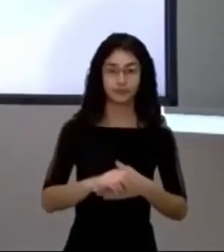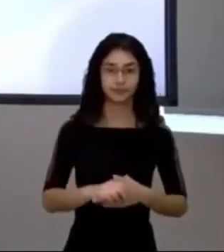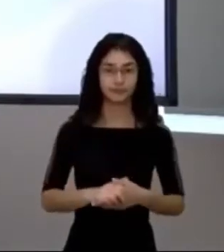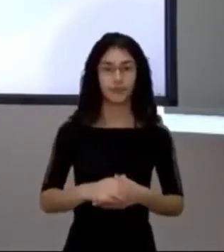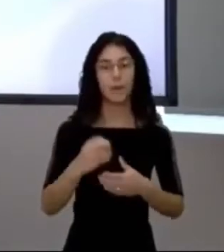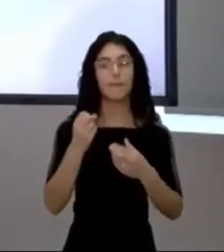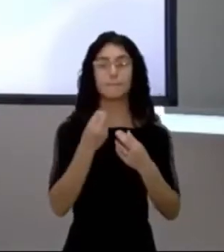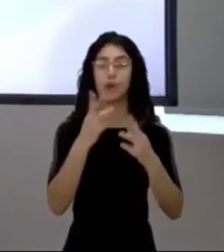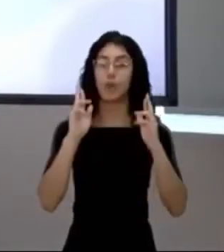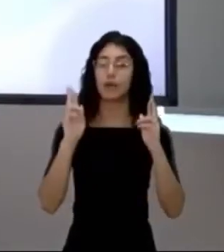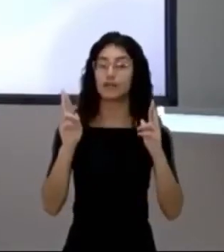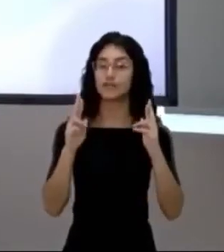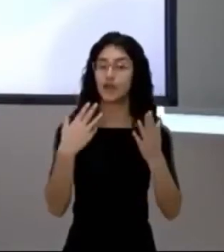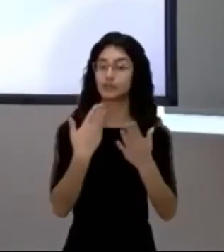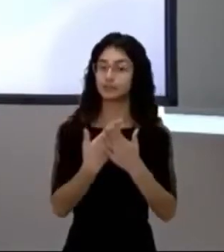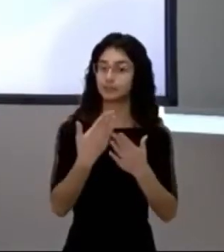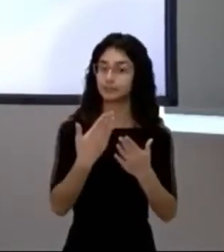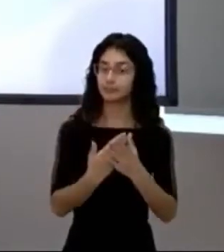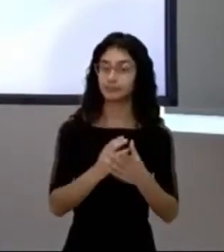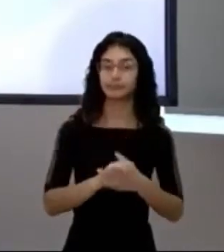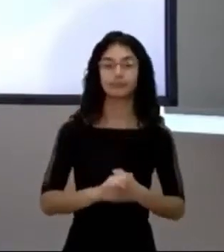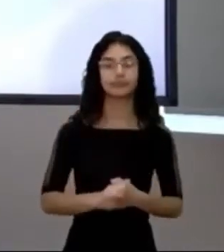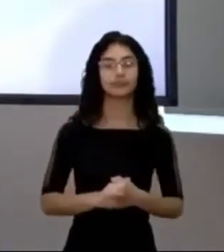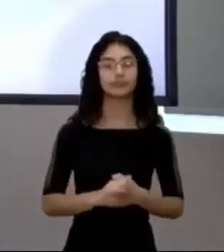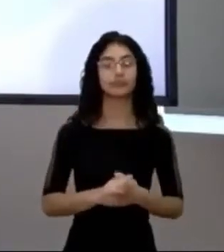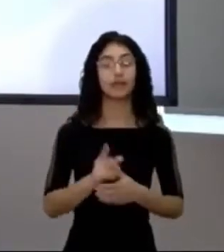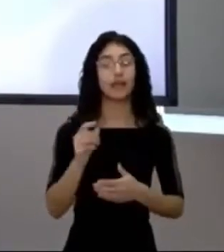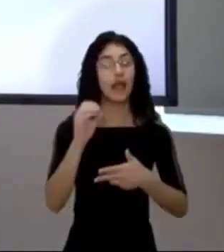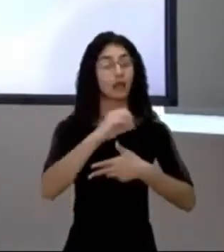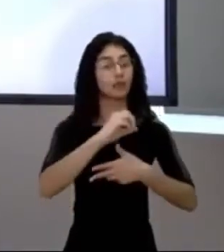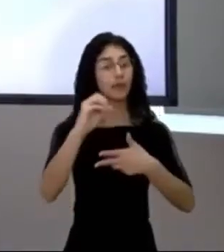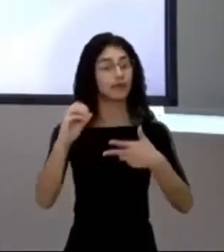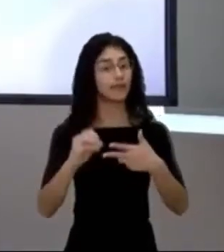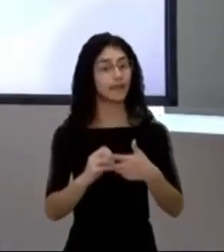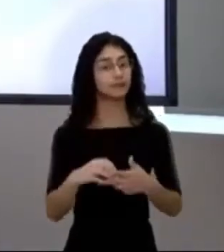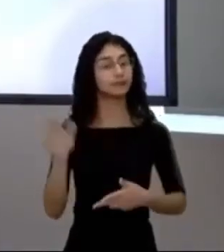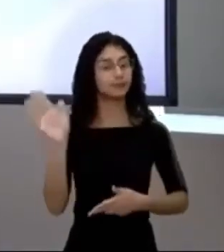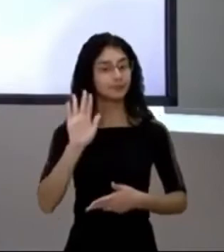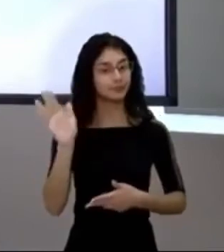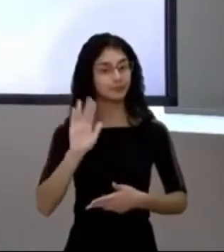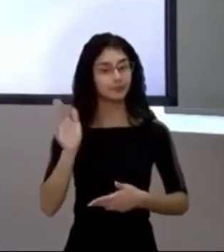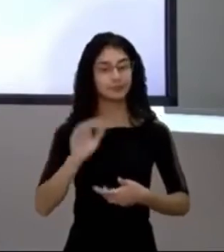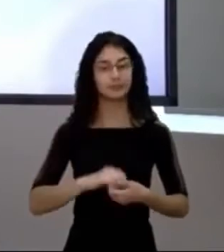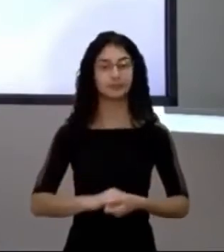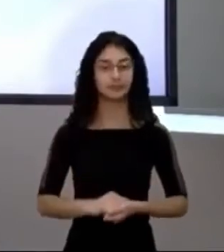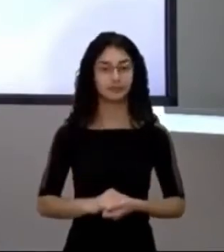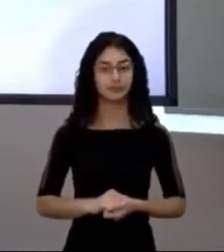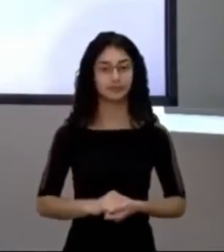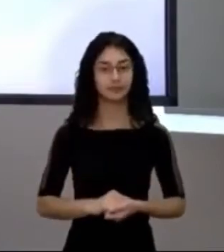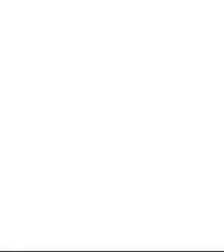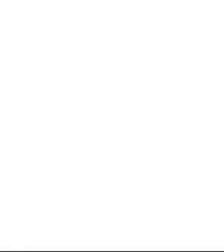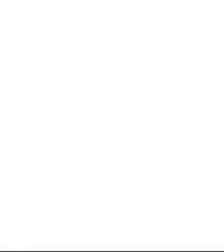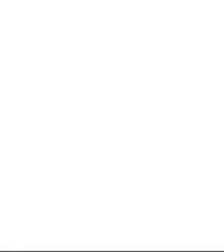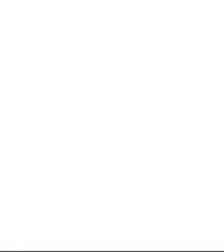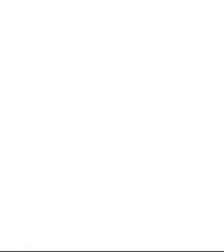boa sorte nos seus estudos e lá na sua prova do Enem até mais pessoal tchau